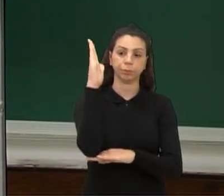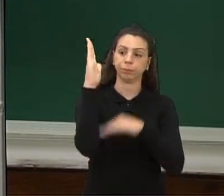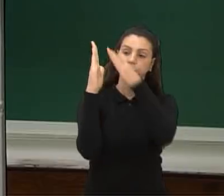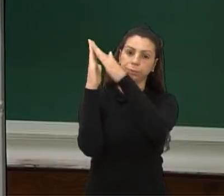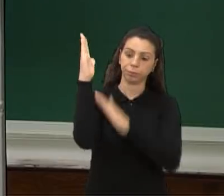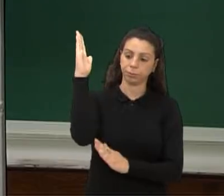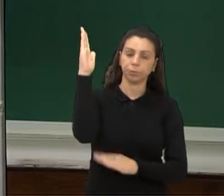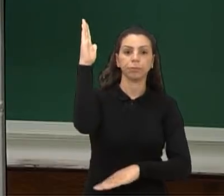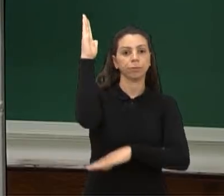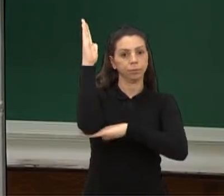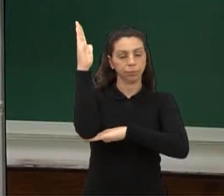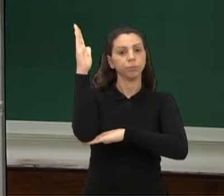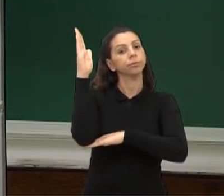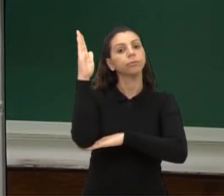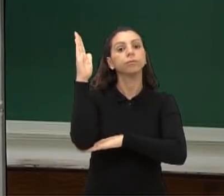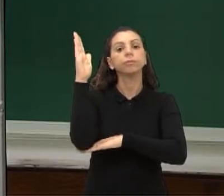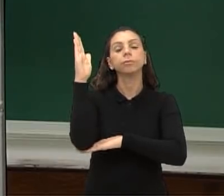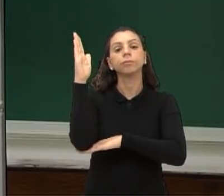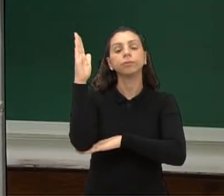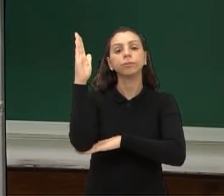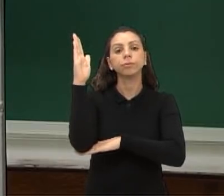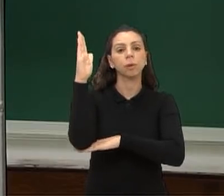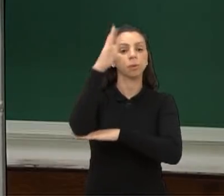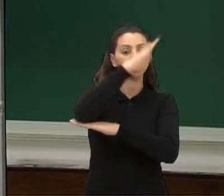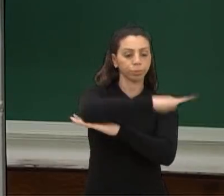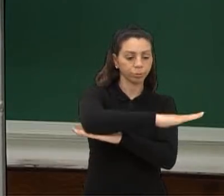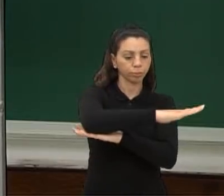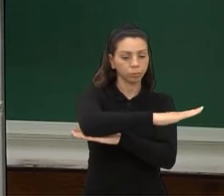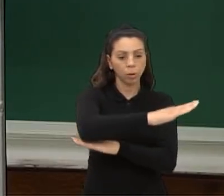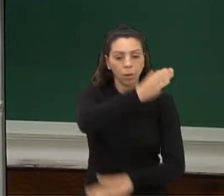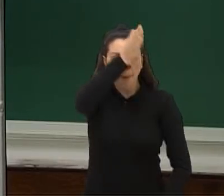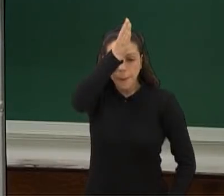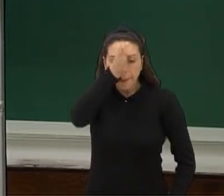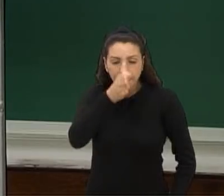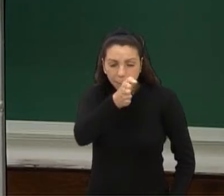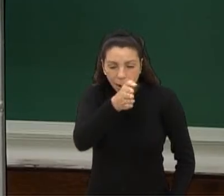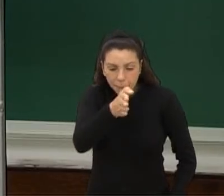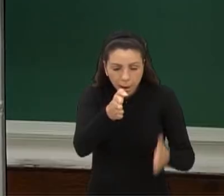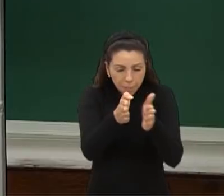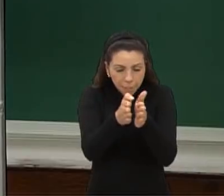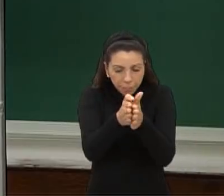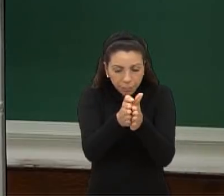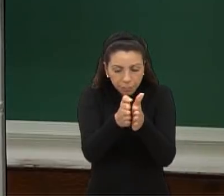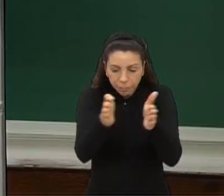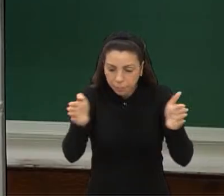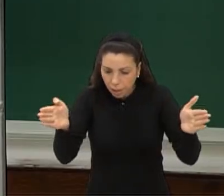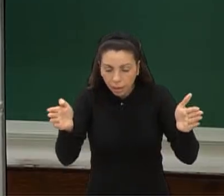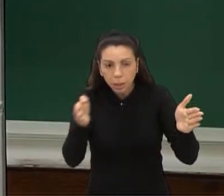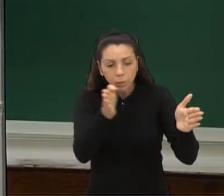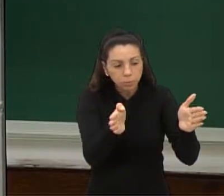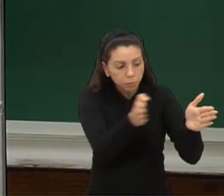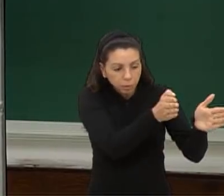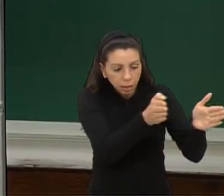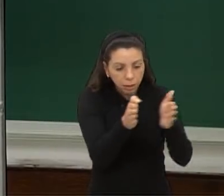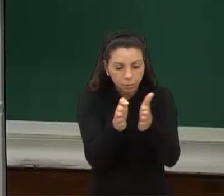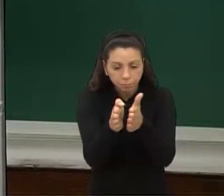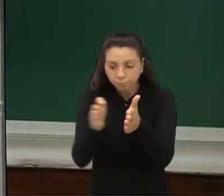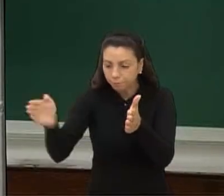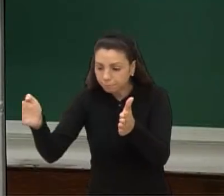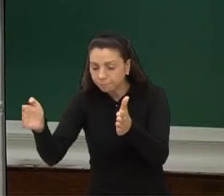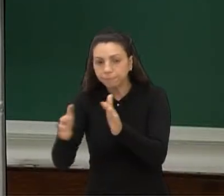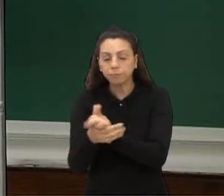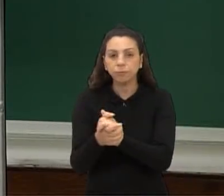Vamos lá, então? Então, olha, a professora colocou aqui um passo a passo, tá? Pensa comigo,